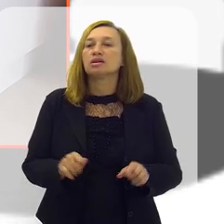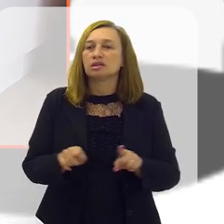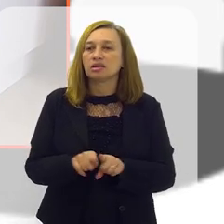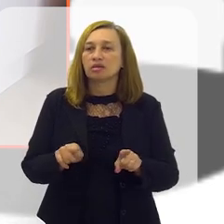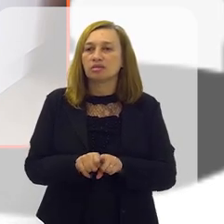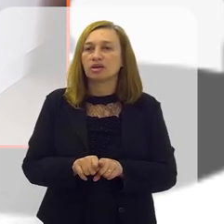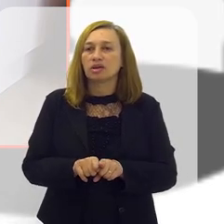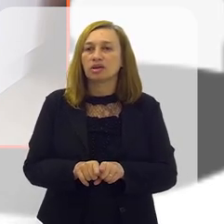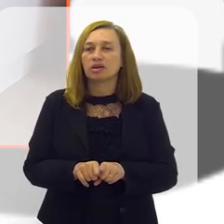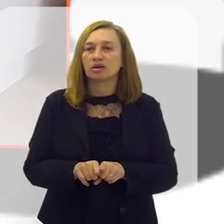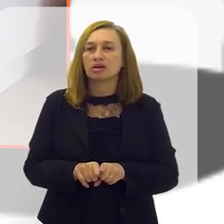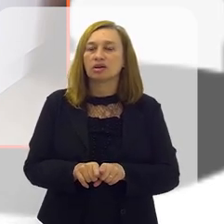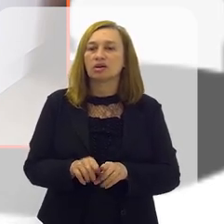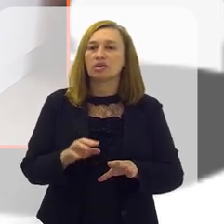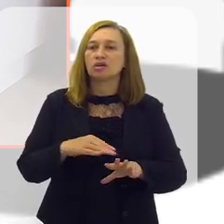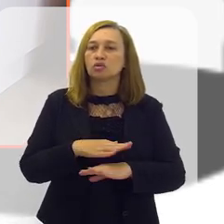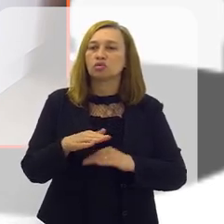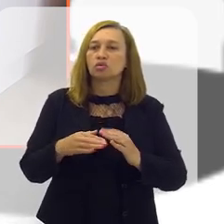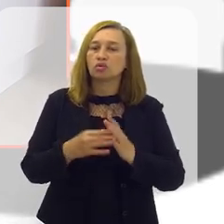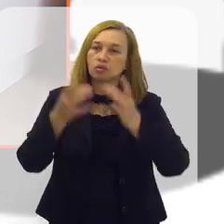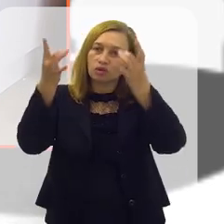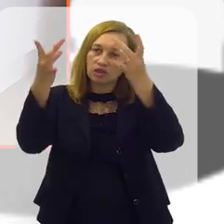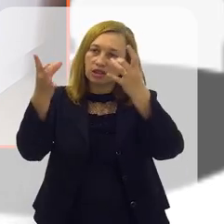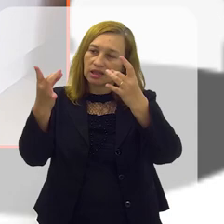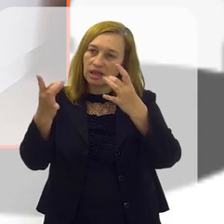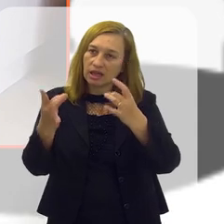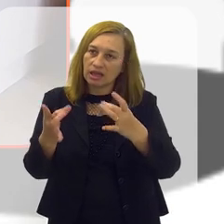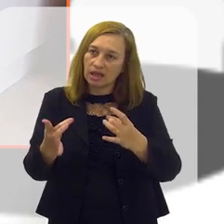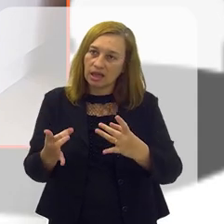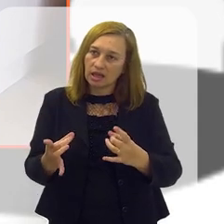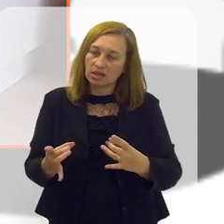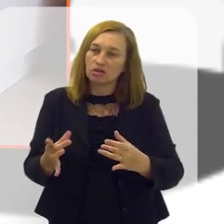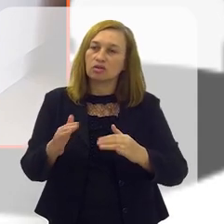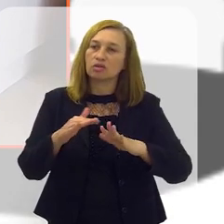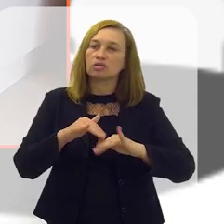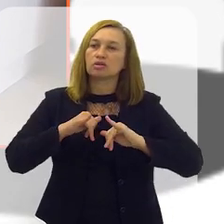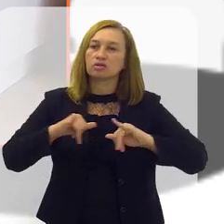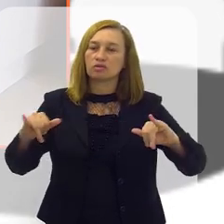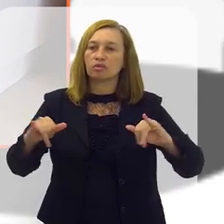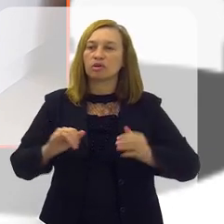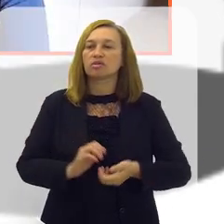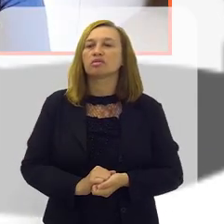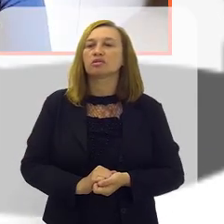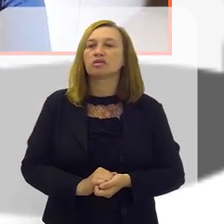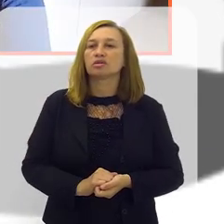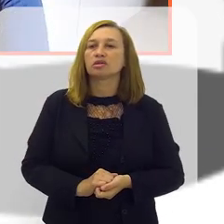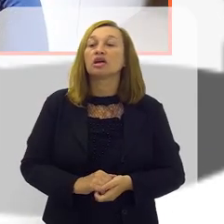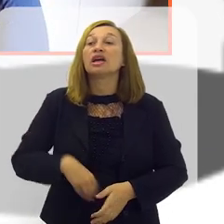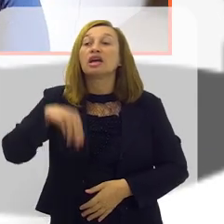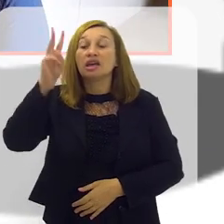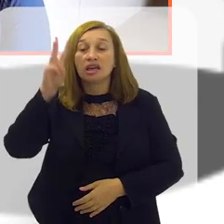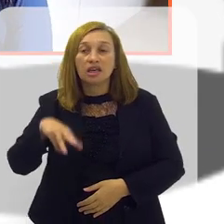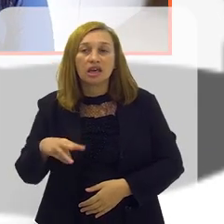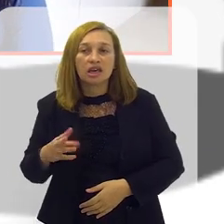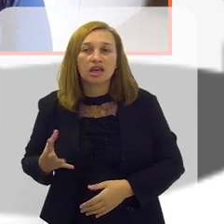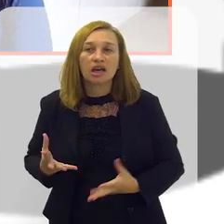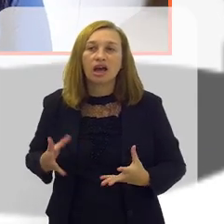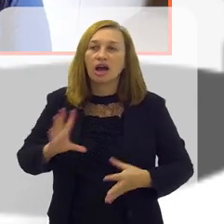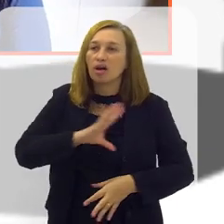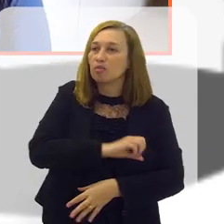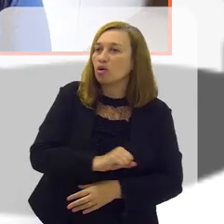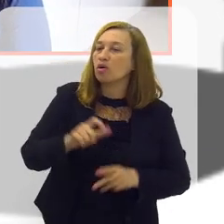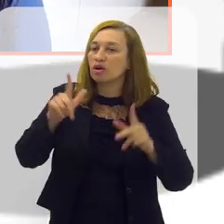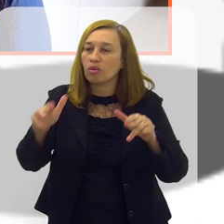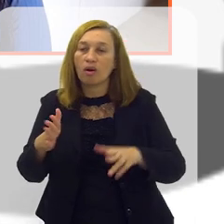aarj.org.br, onde também a pessoa vai ter ali tudo mapeado, bem direitinho, com todas as informações atualizadas. E quem te